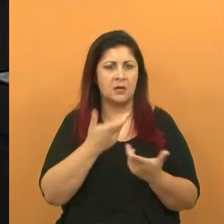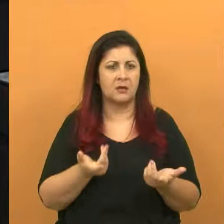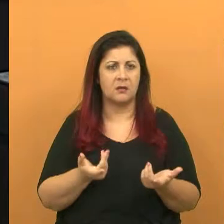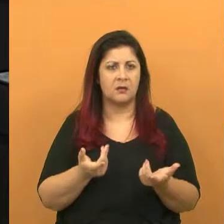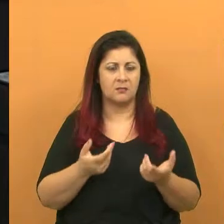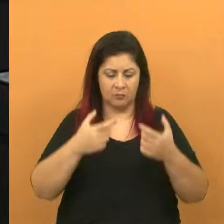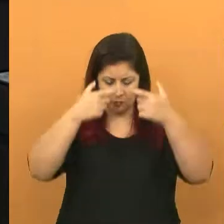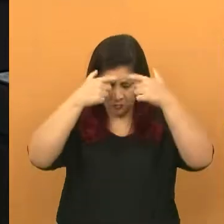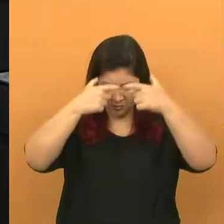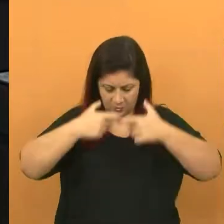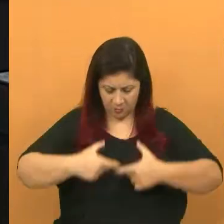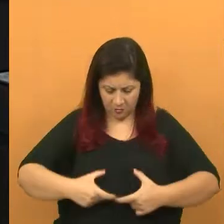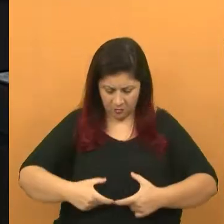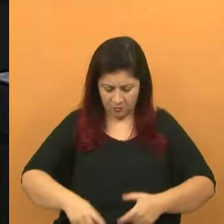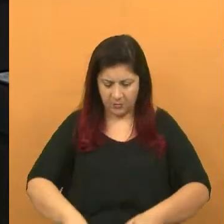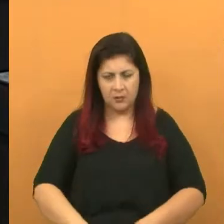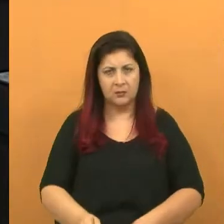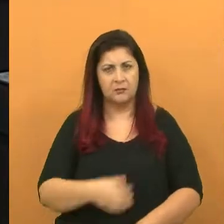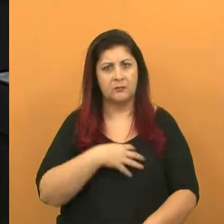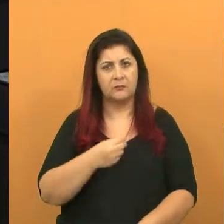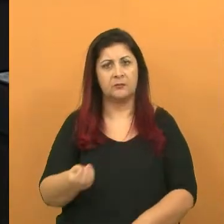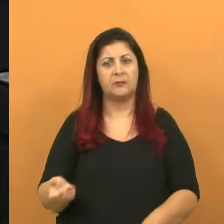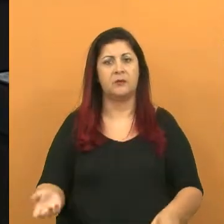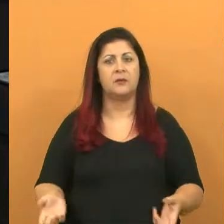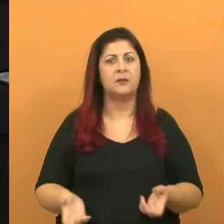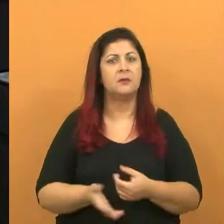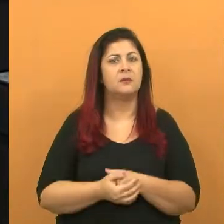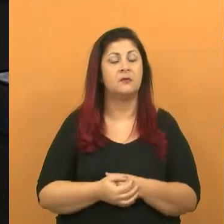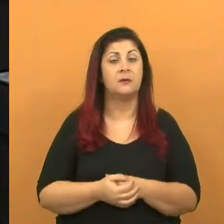colocam vestimentas nos seus filhos,